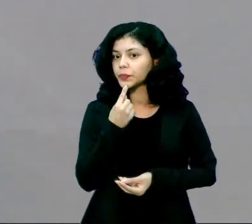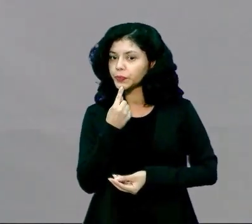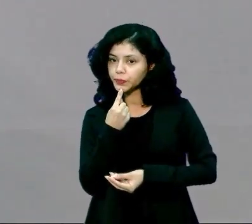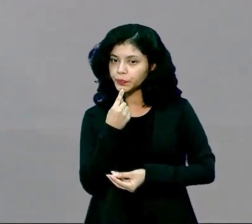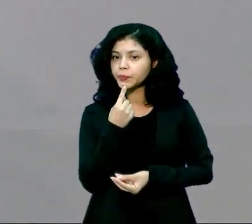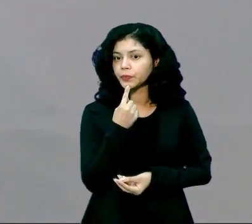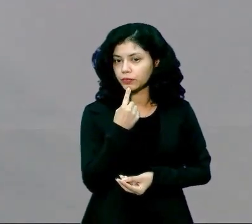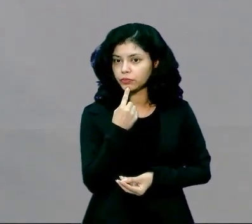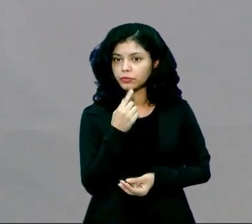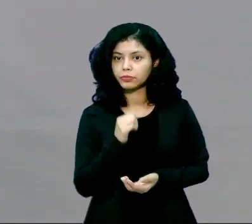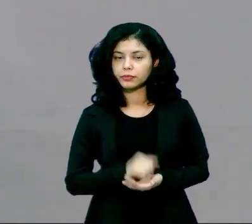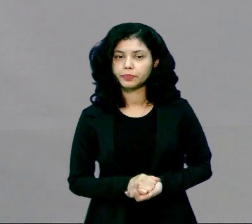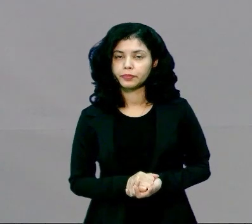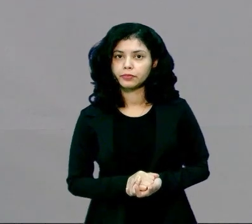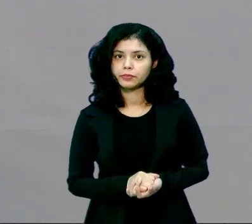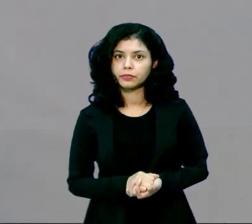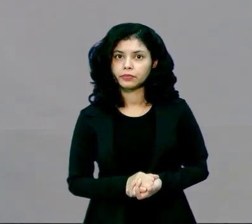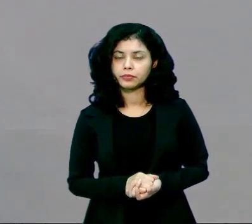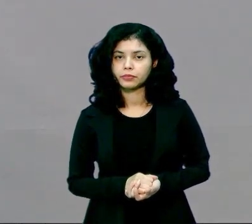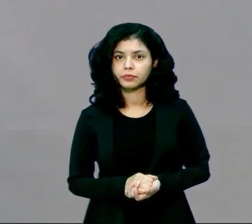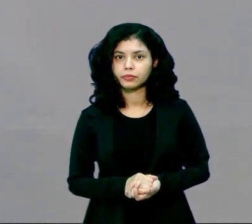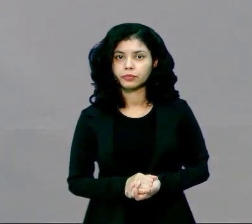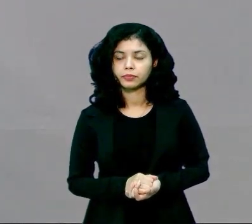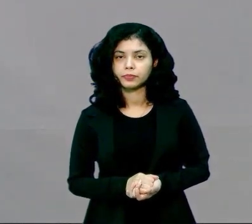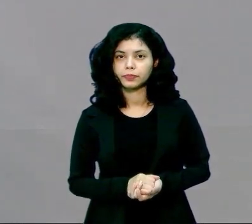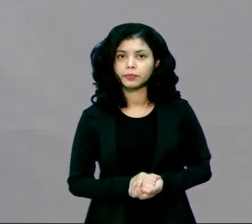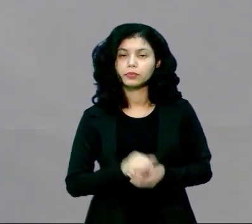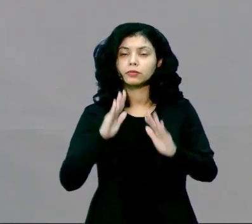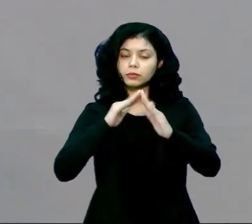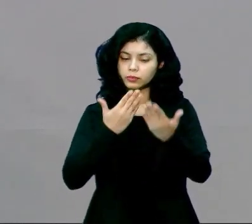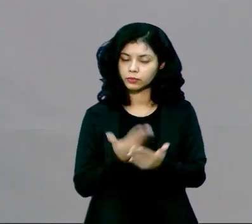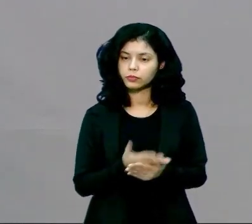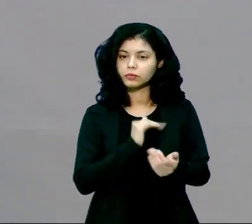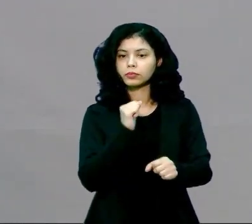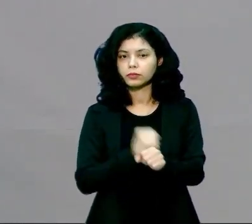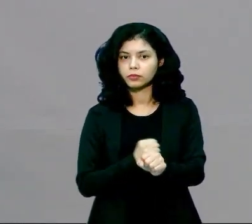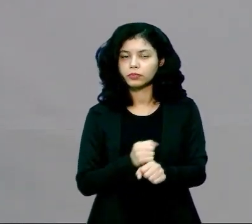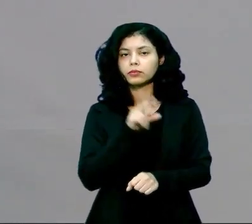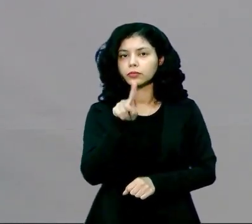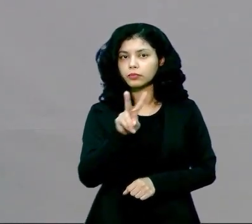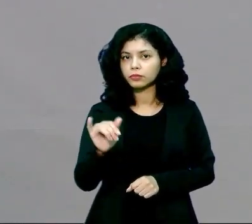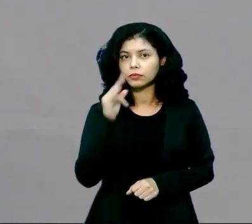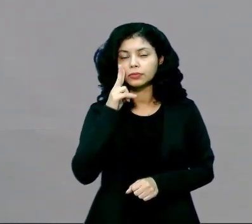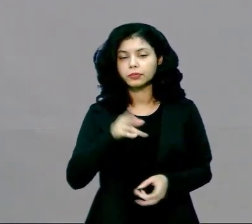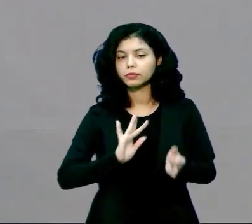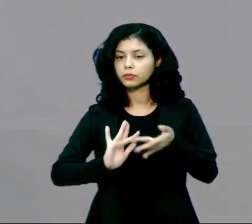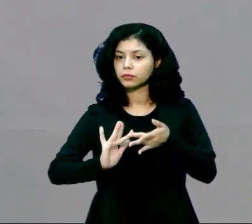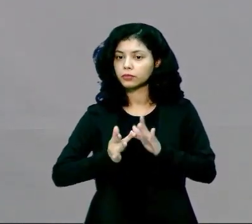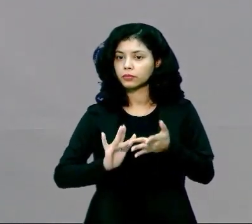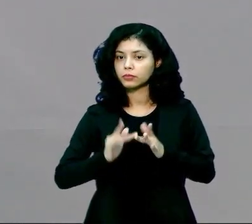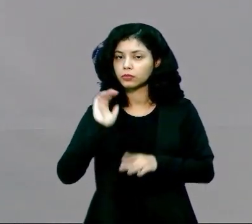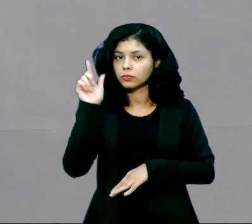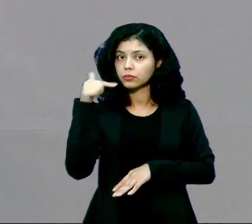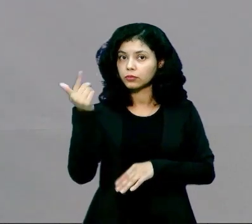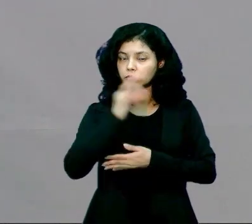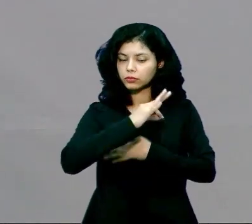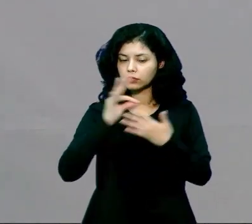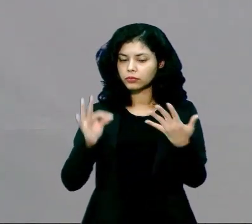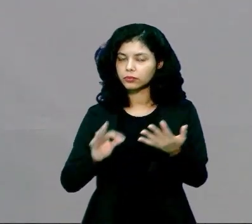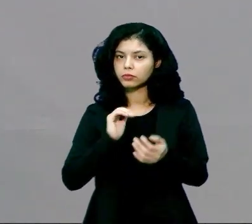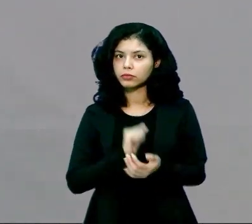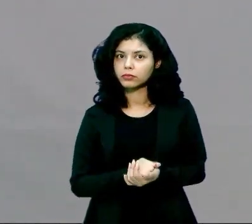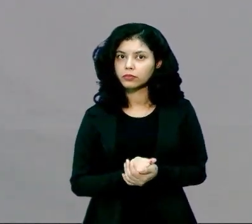vai avançando aí pelos anos da escolarização, você vai tendo contato com outros elementos